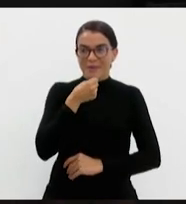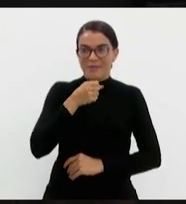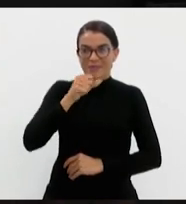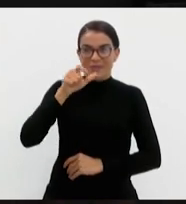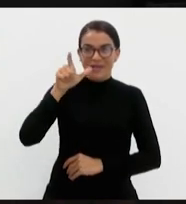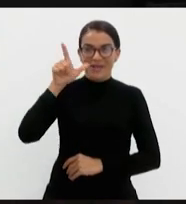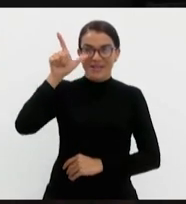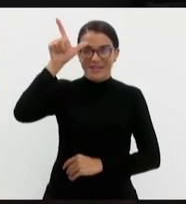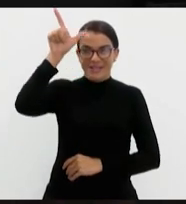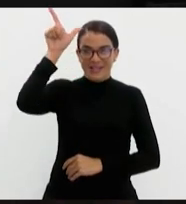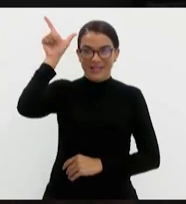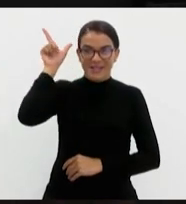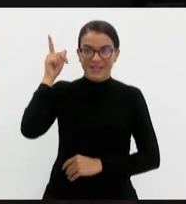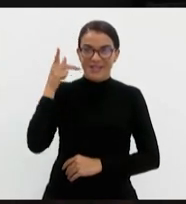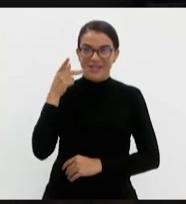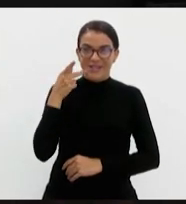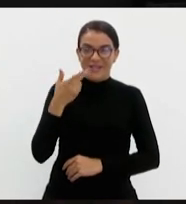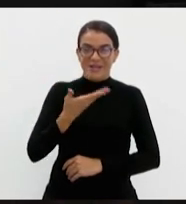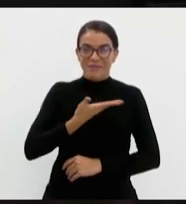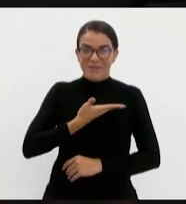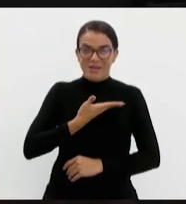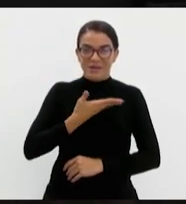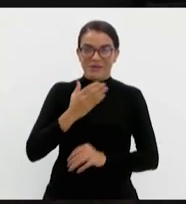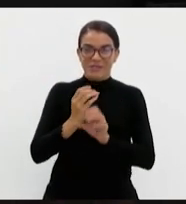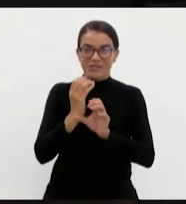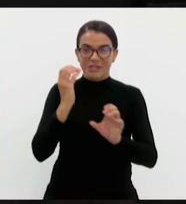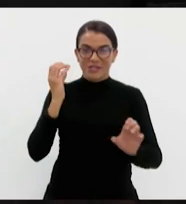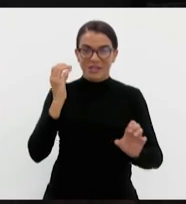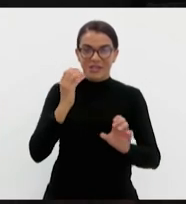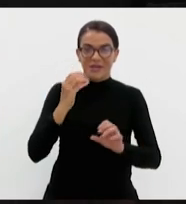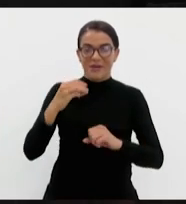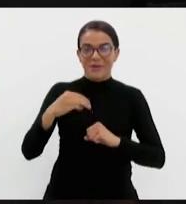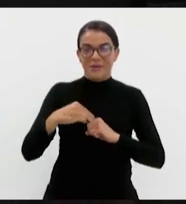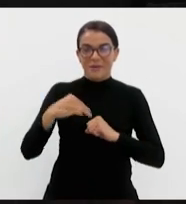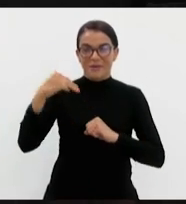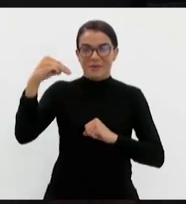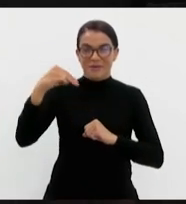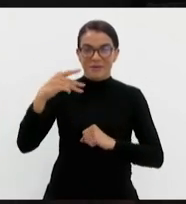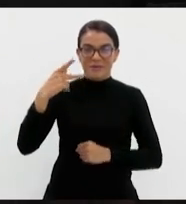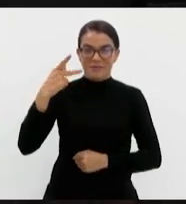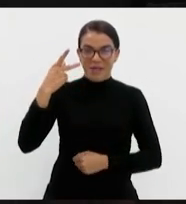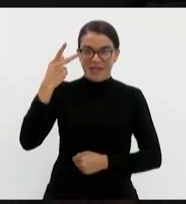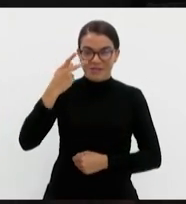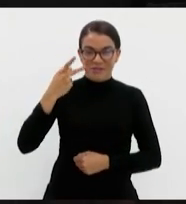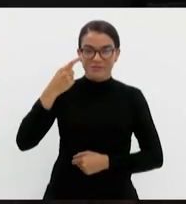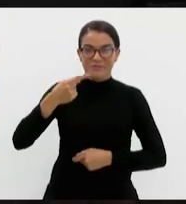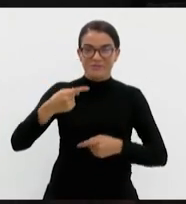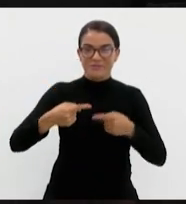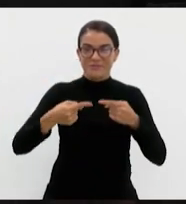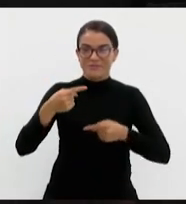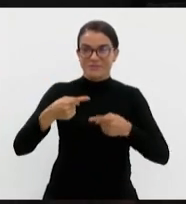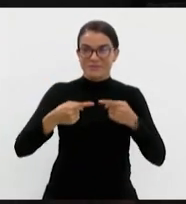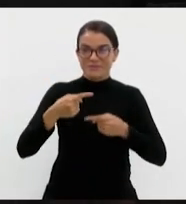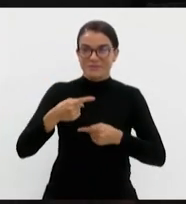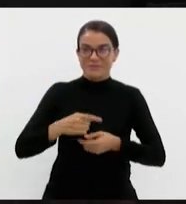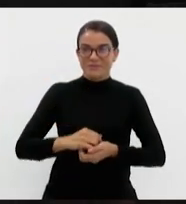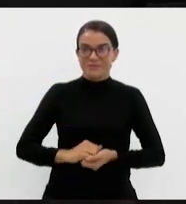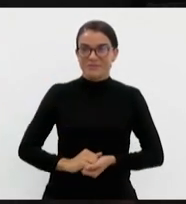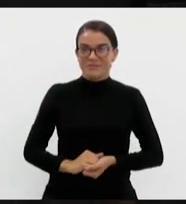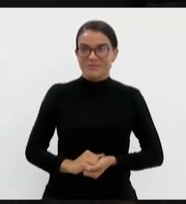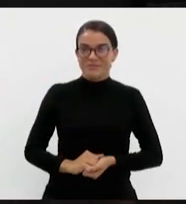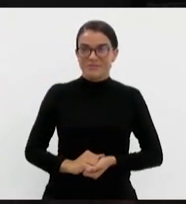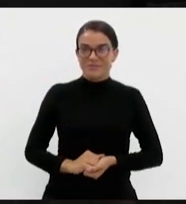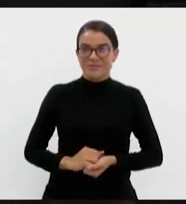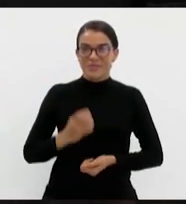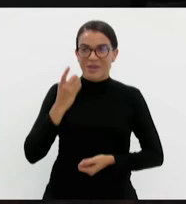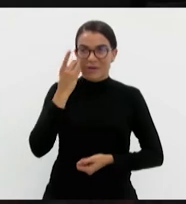deputado, meu amigo, engenheiro, mestre em política, Luiz Paulo,